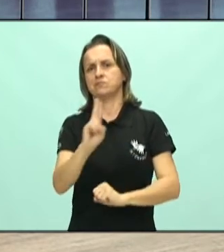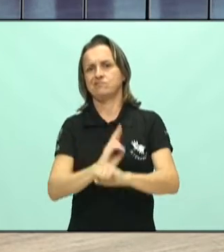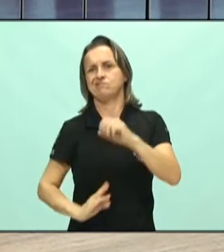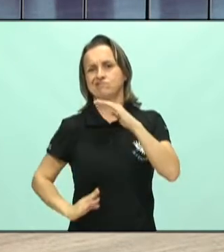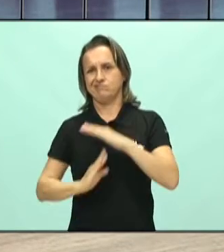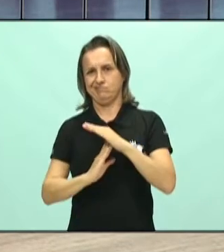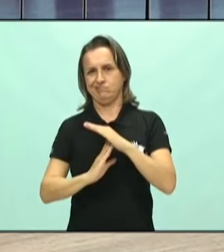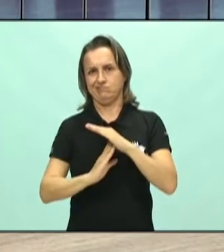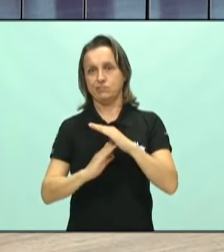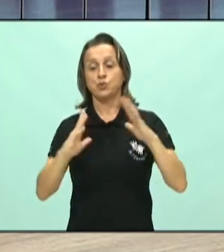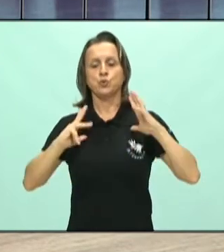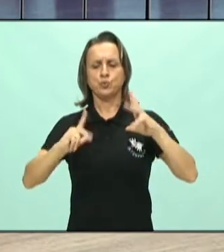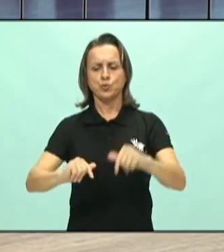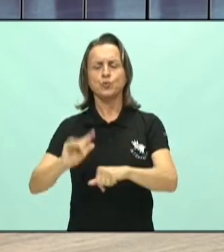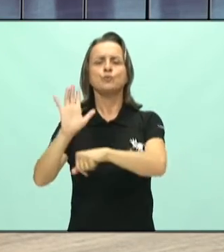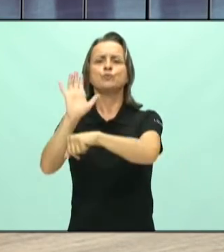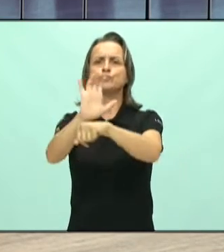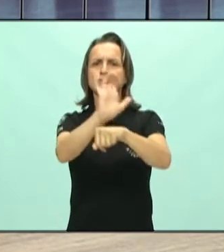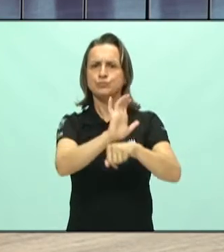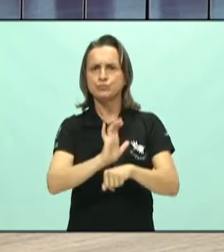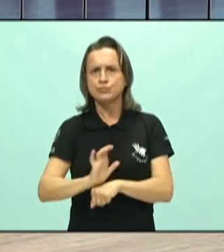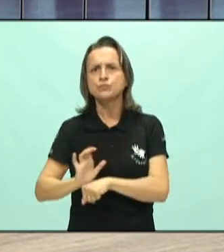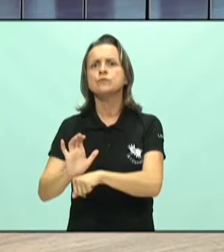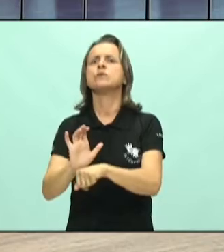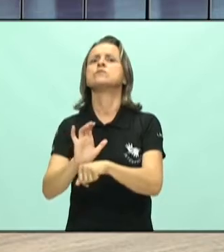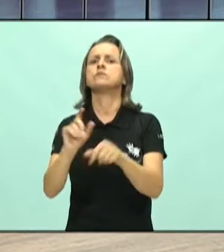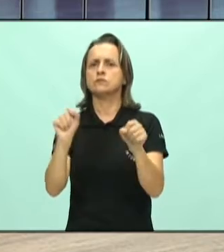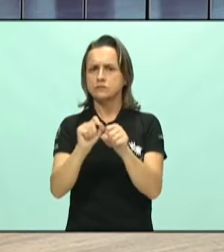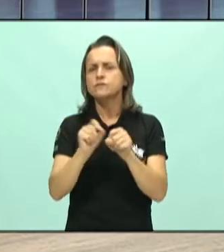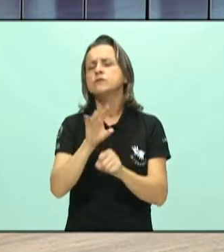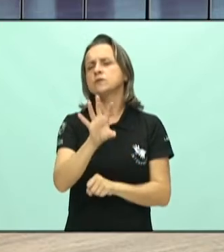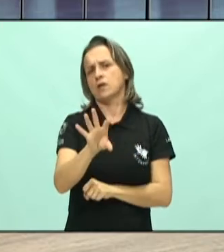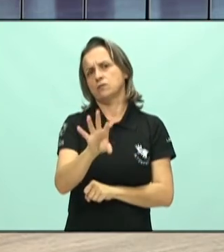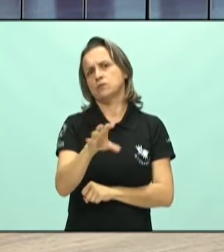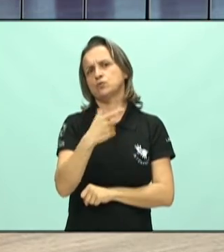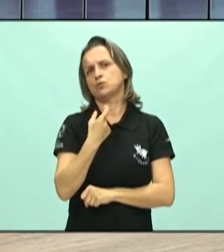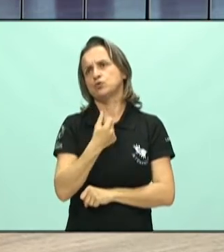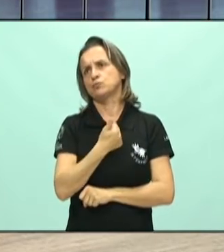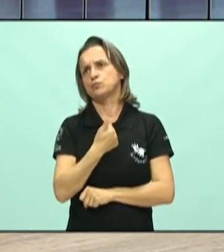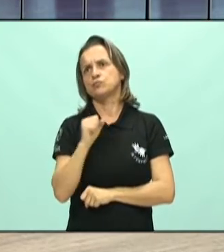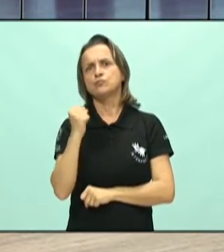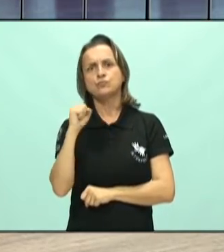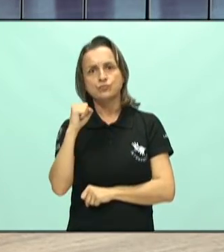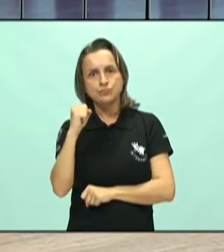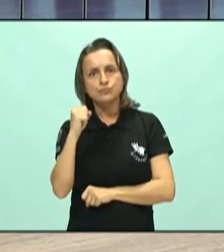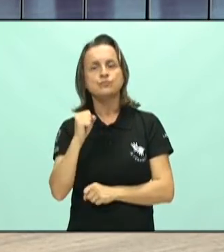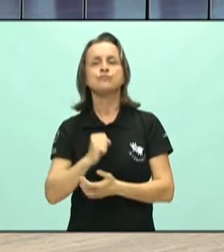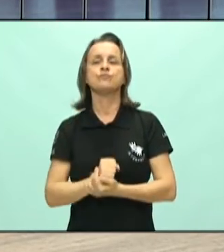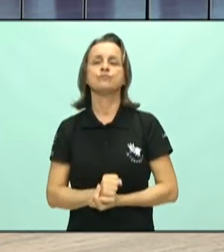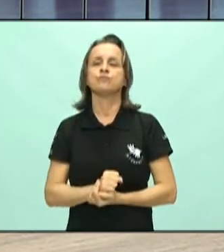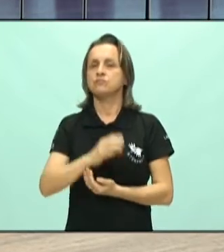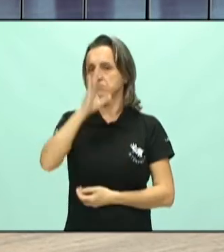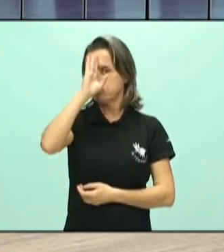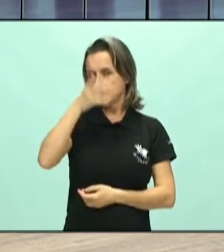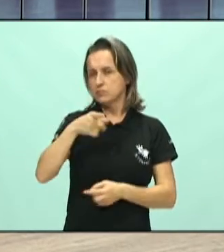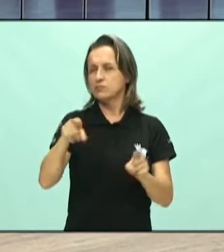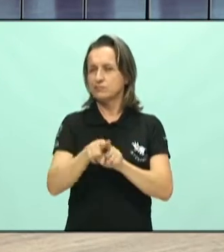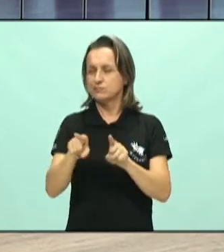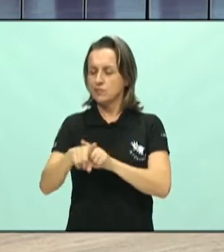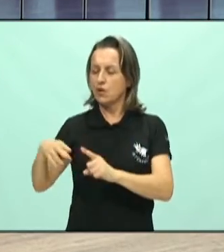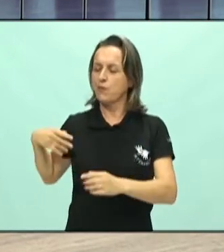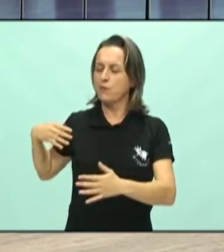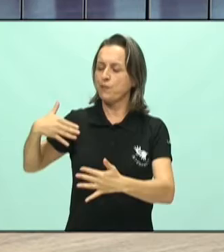os estados da União fizeram isso já em 2018. E, principalmente, com esse processo